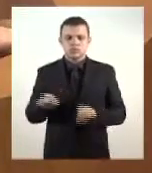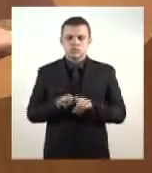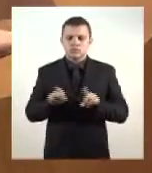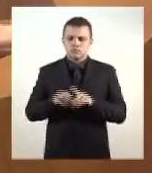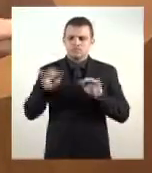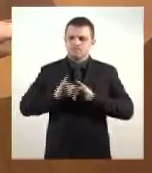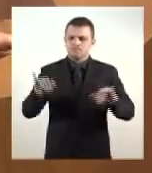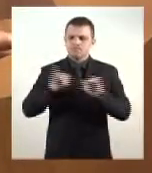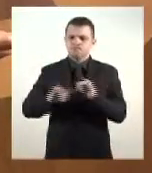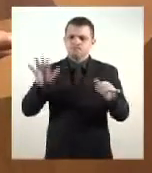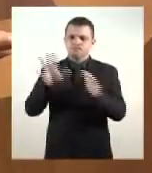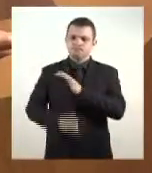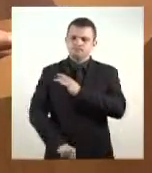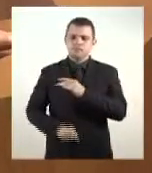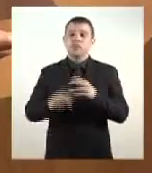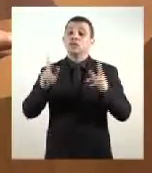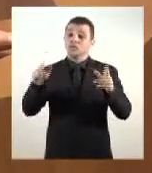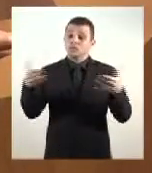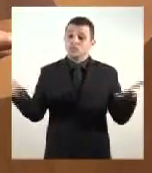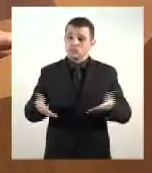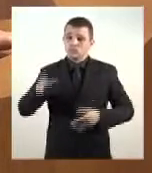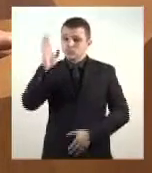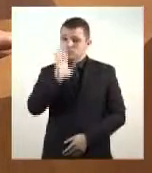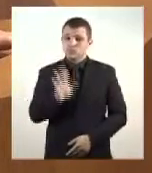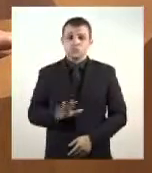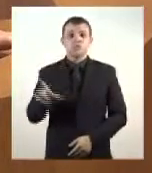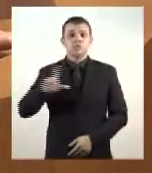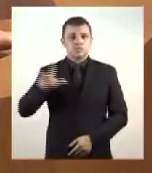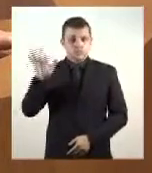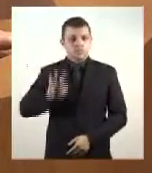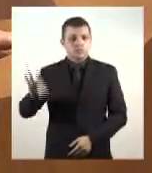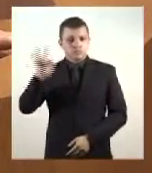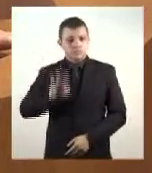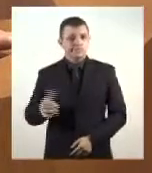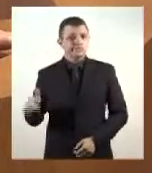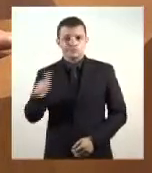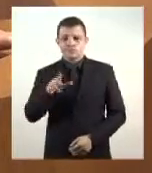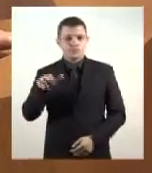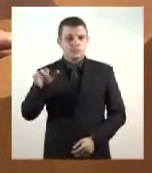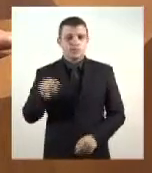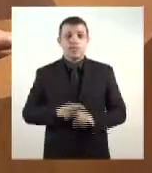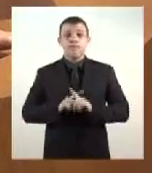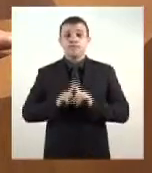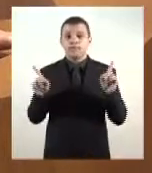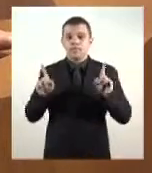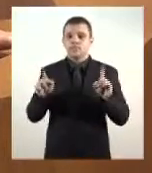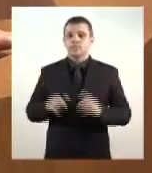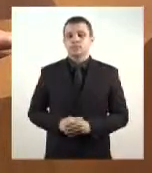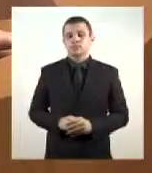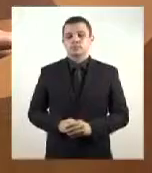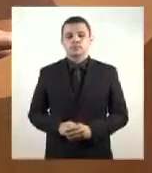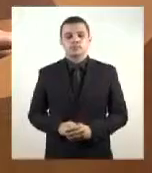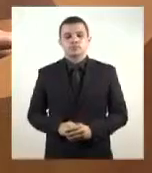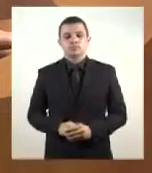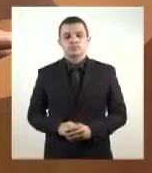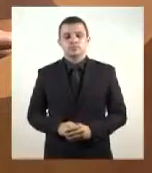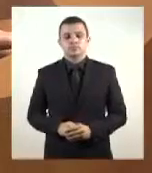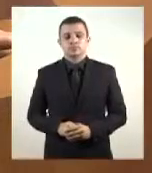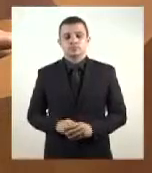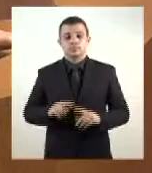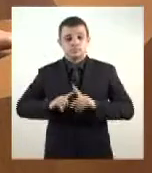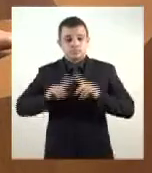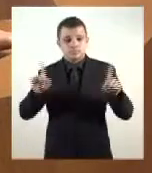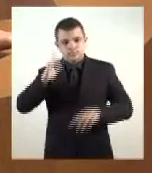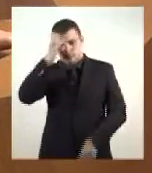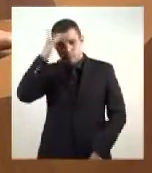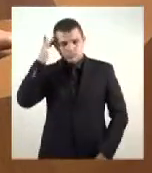de corrupção como existe hoje a nível de governo federal. E nem por isso os mais árduos